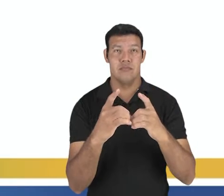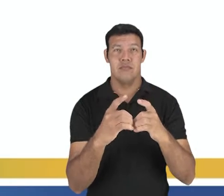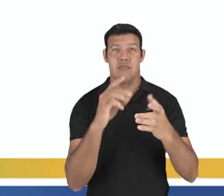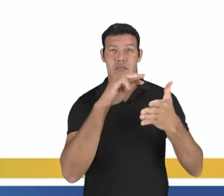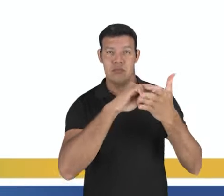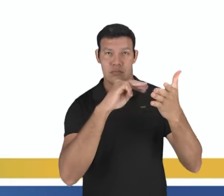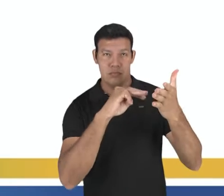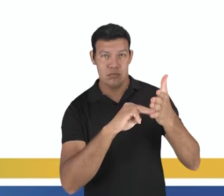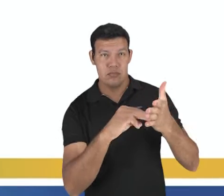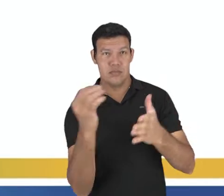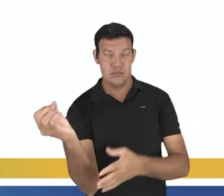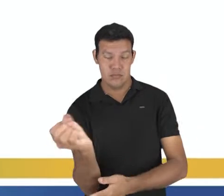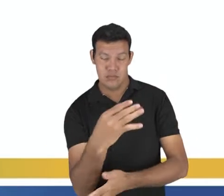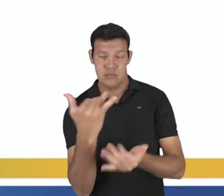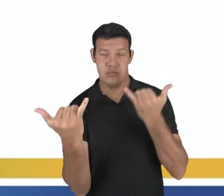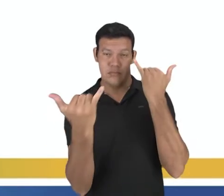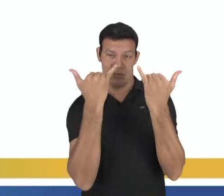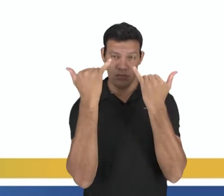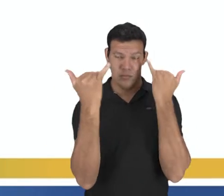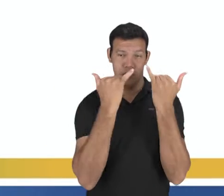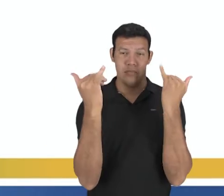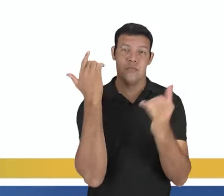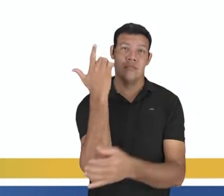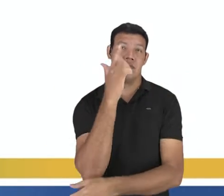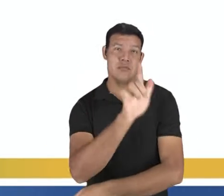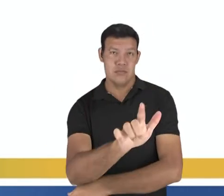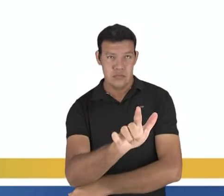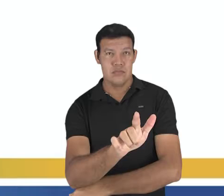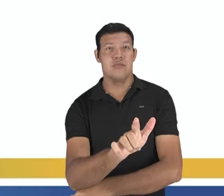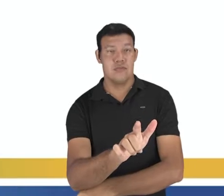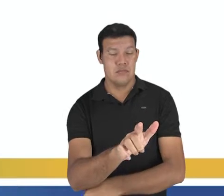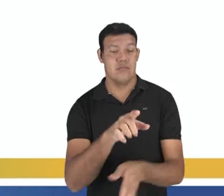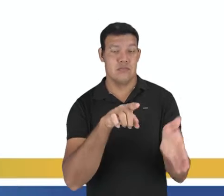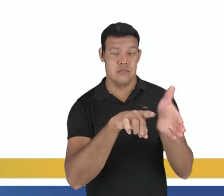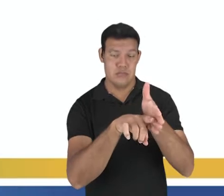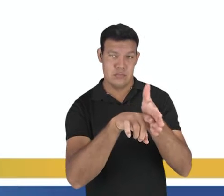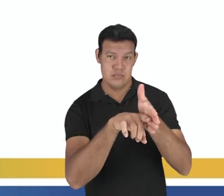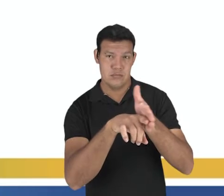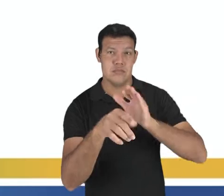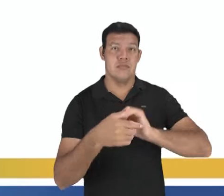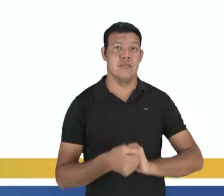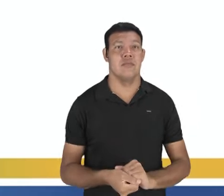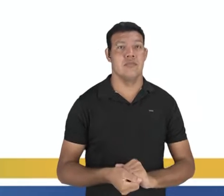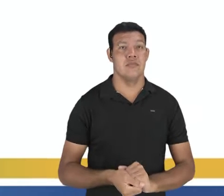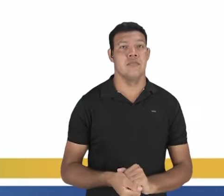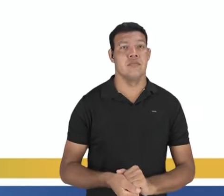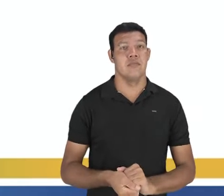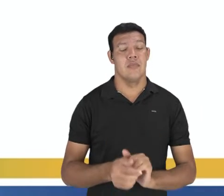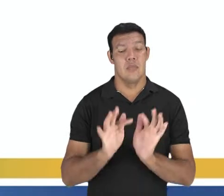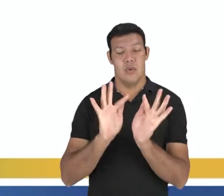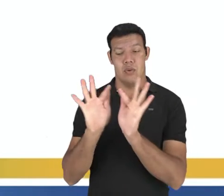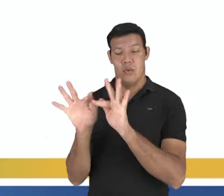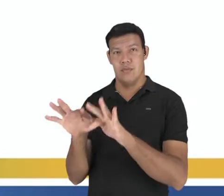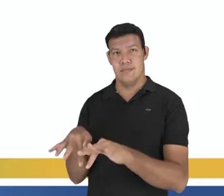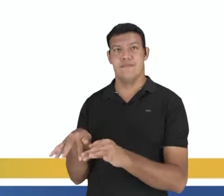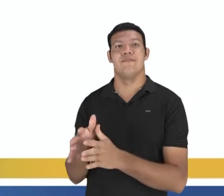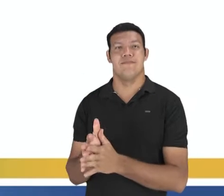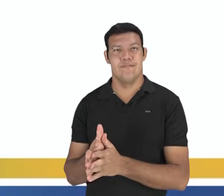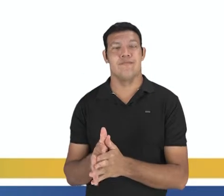metodologia e as novas informações obtidas a respeito da pesquisa. E na conclusão, nós vamos ter